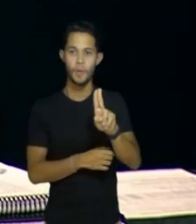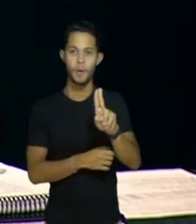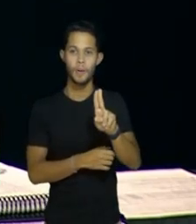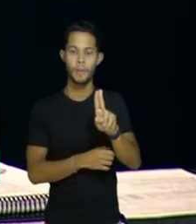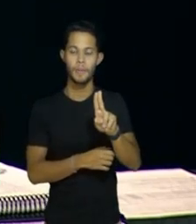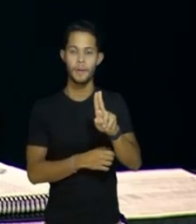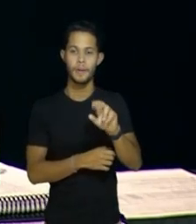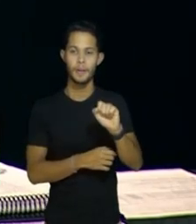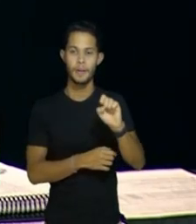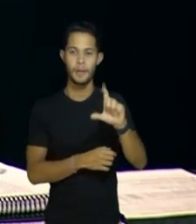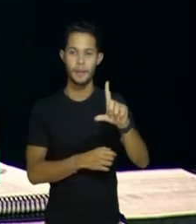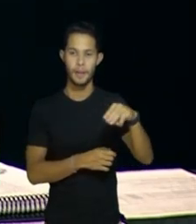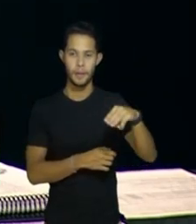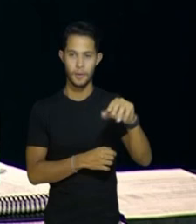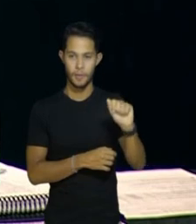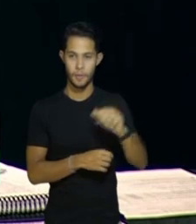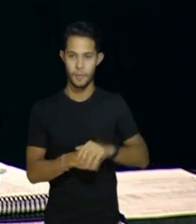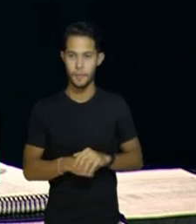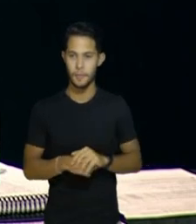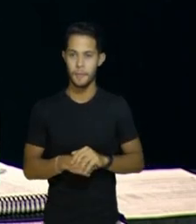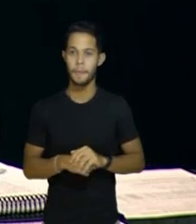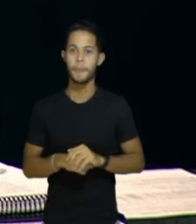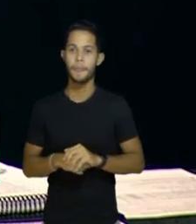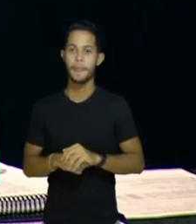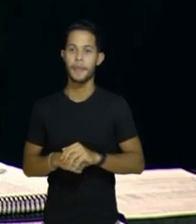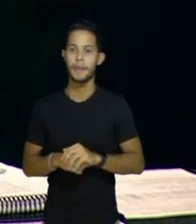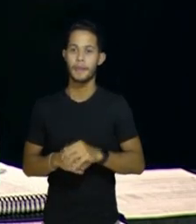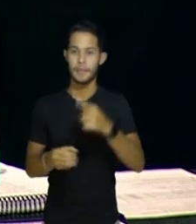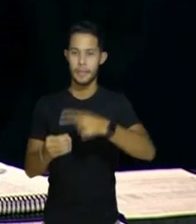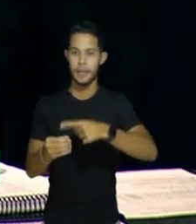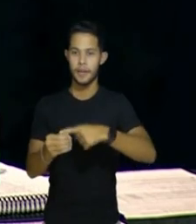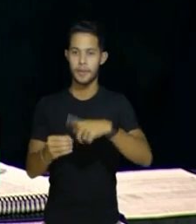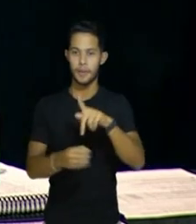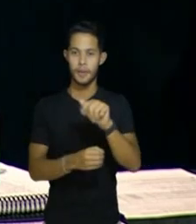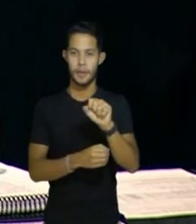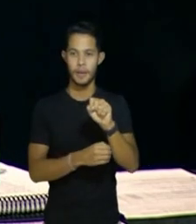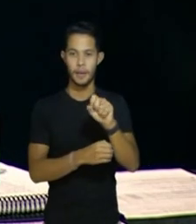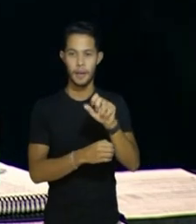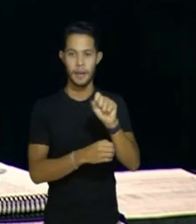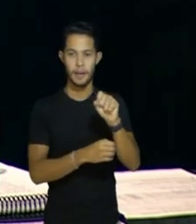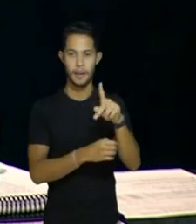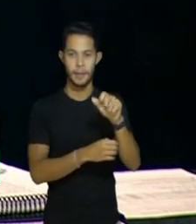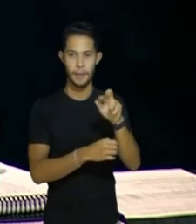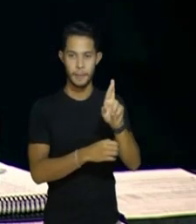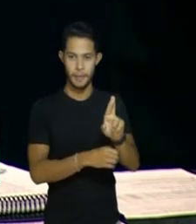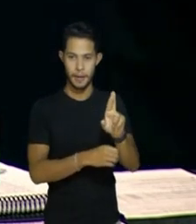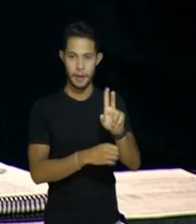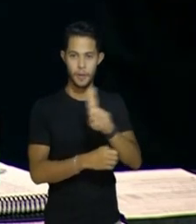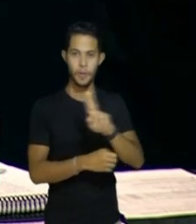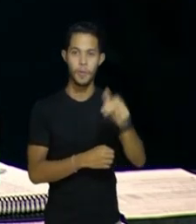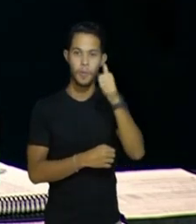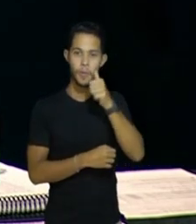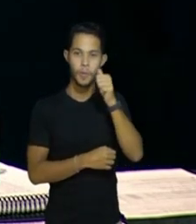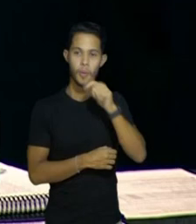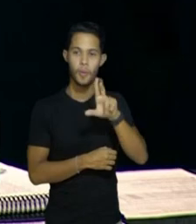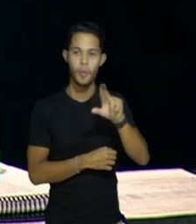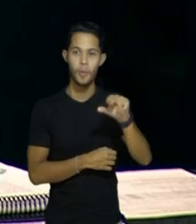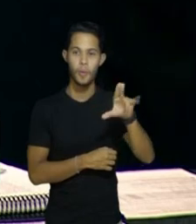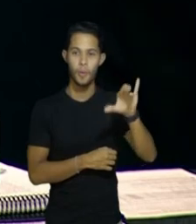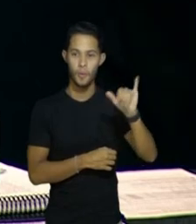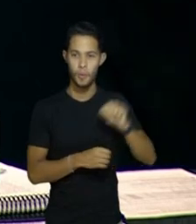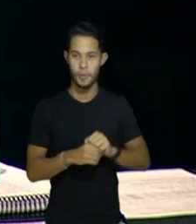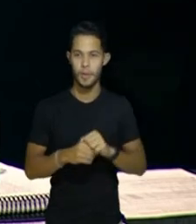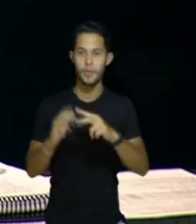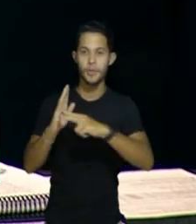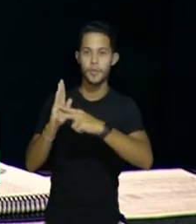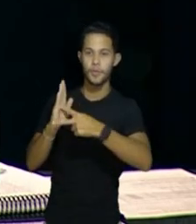do município de Gaspar, Mara Lúcia Xavier da Costa dos Santos, senhor presidente do Sindicato dos Promotores e